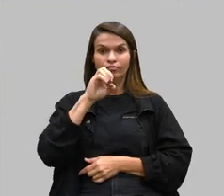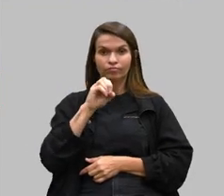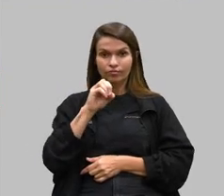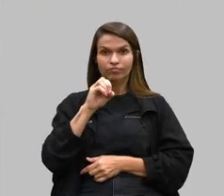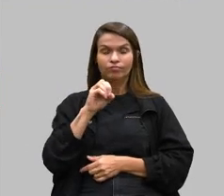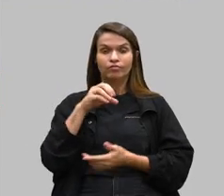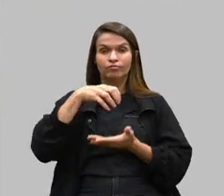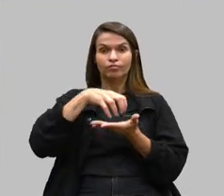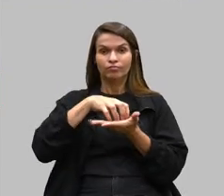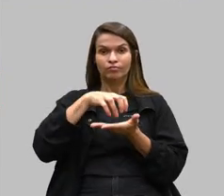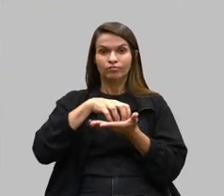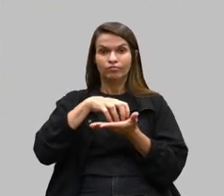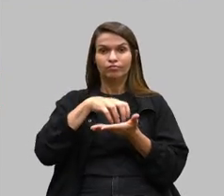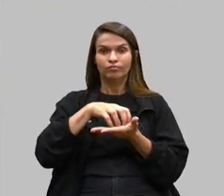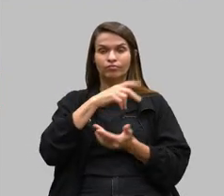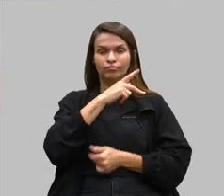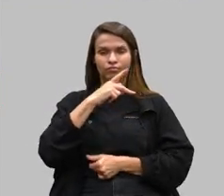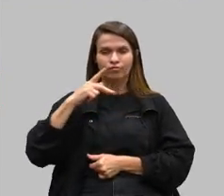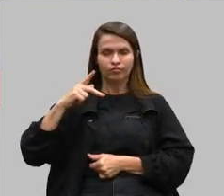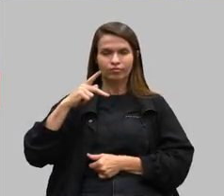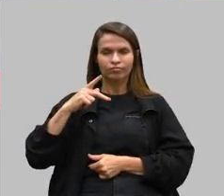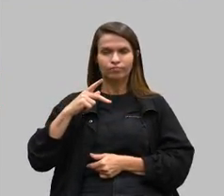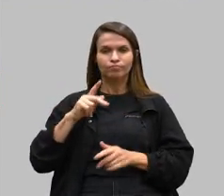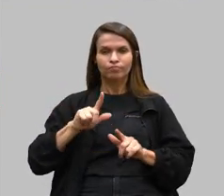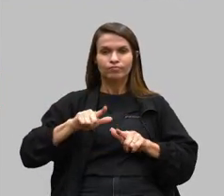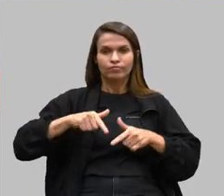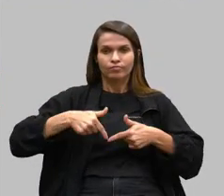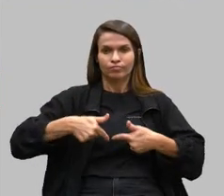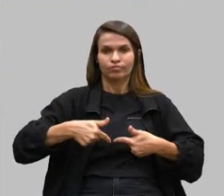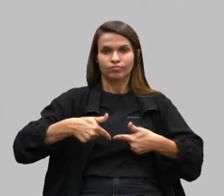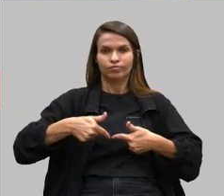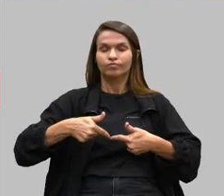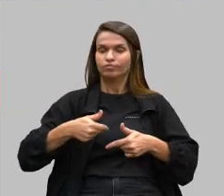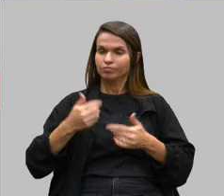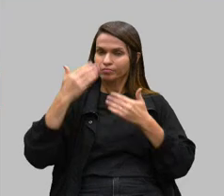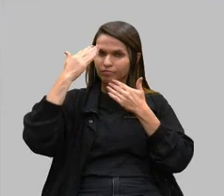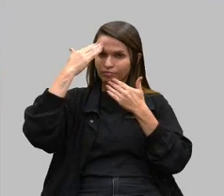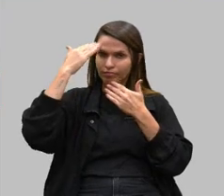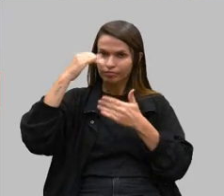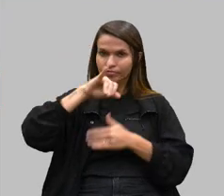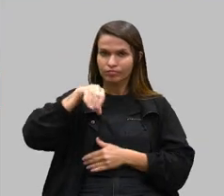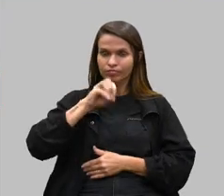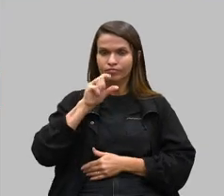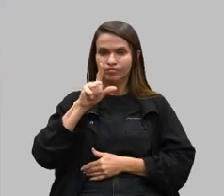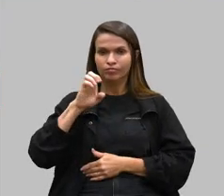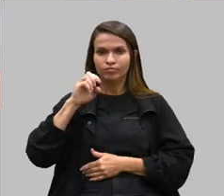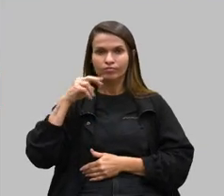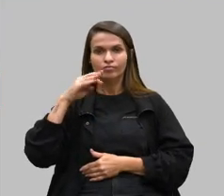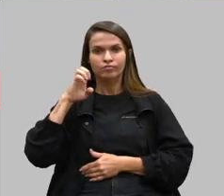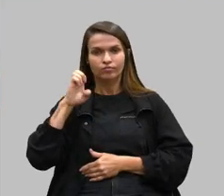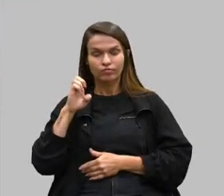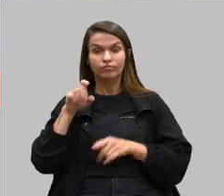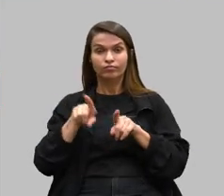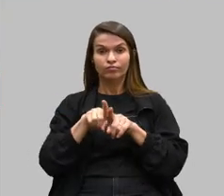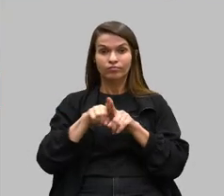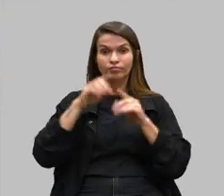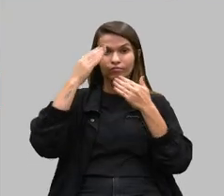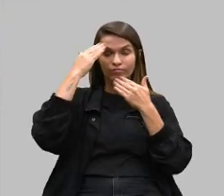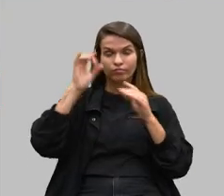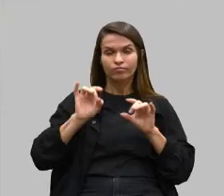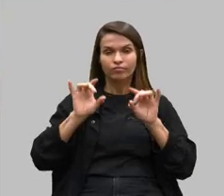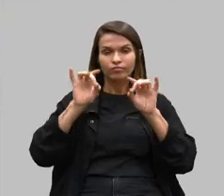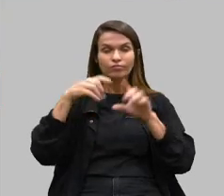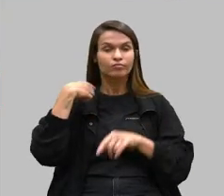a comissão com empenho e determinação Valeu João Leite agradeço de forma muito especial os